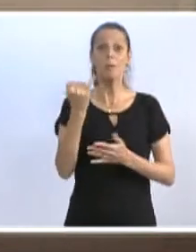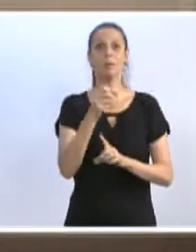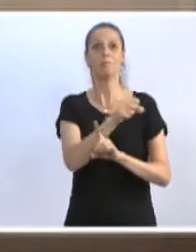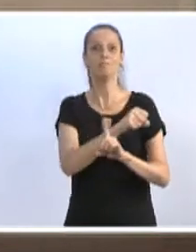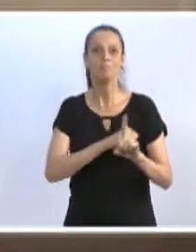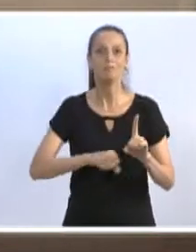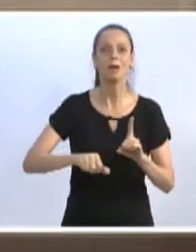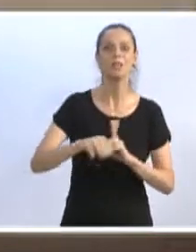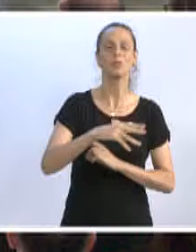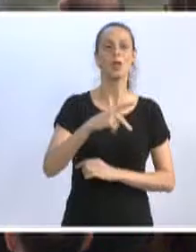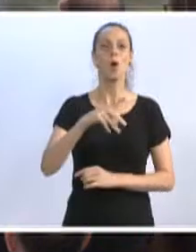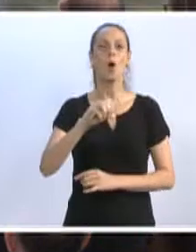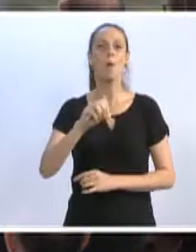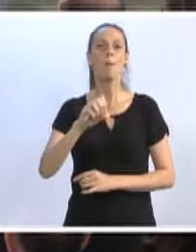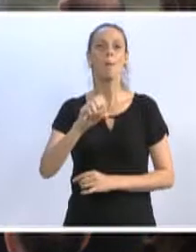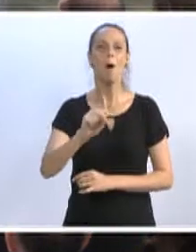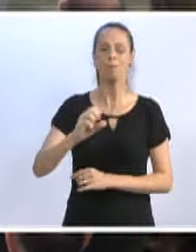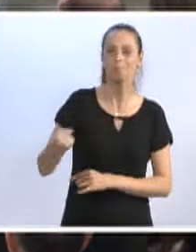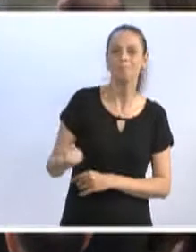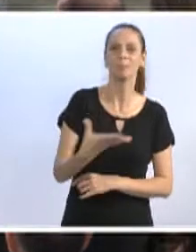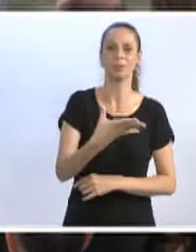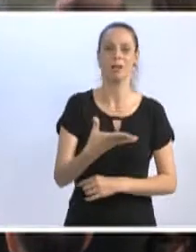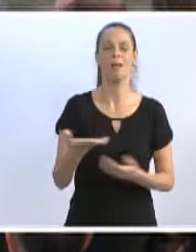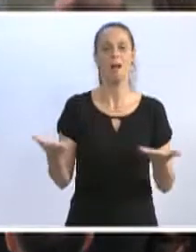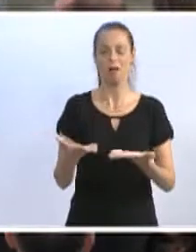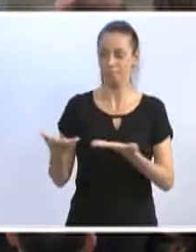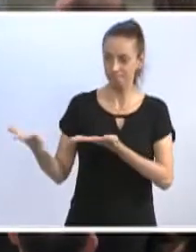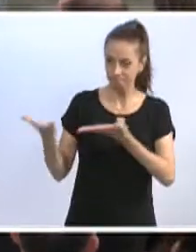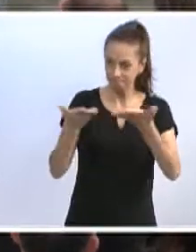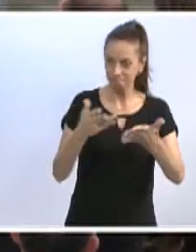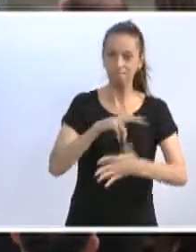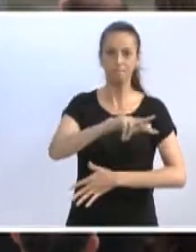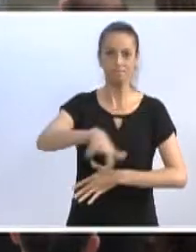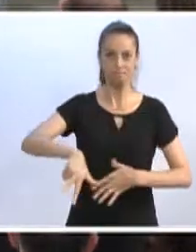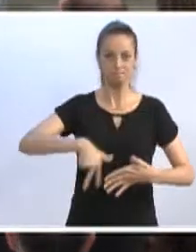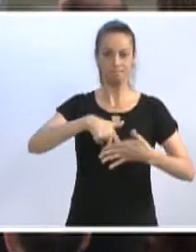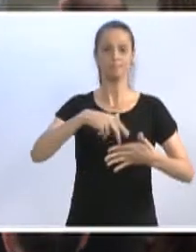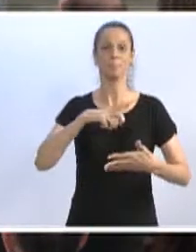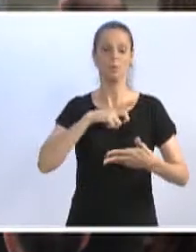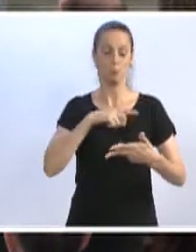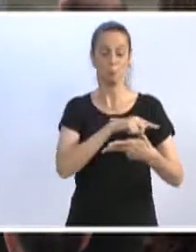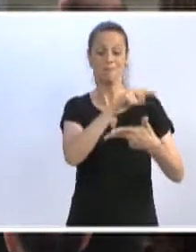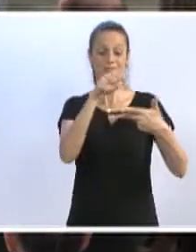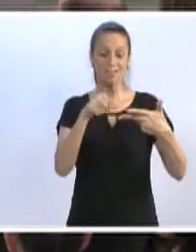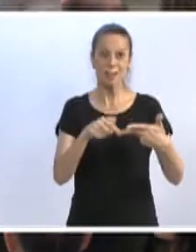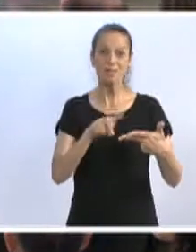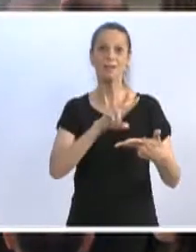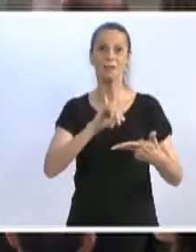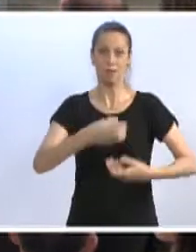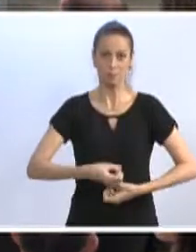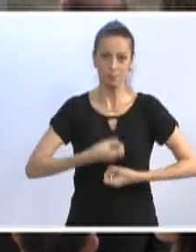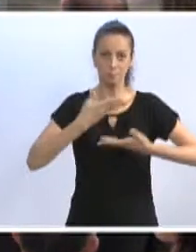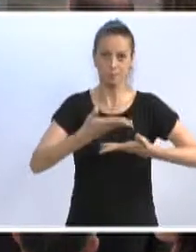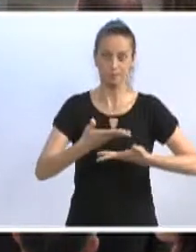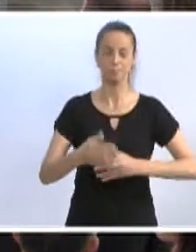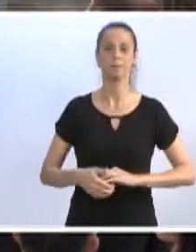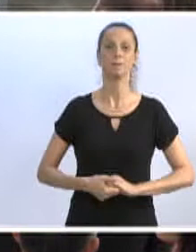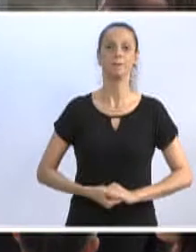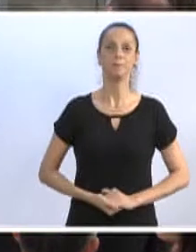gentileza, pode usar a tribuna. Nós teremos 3 pronunciamentos.